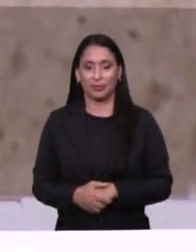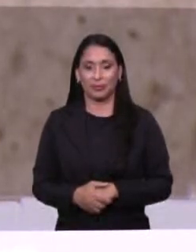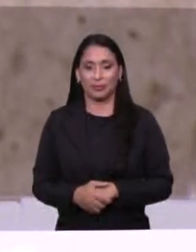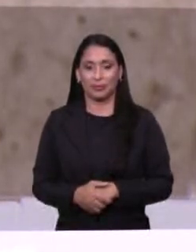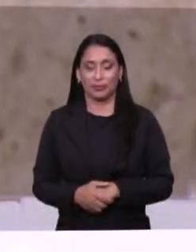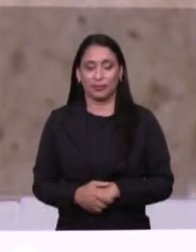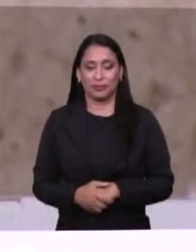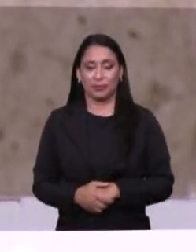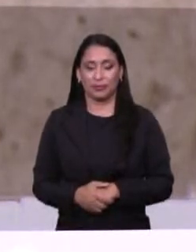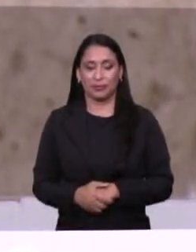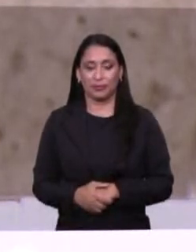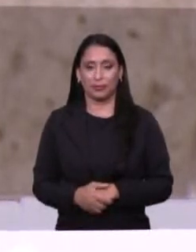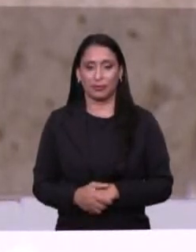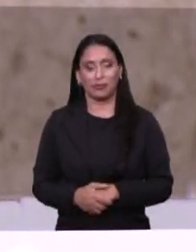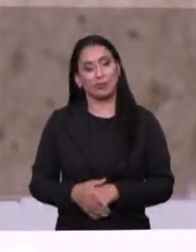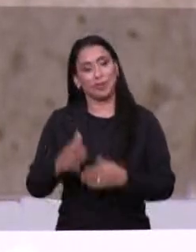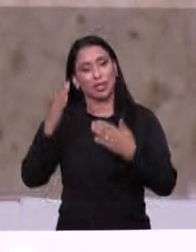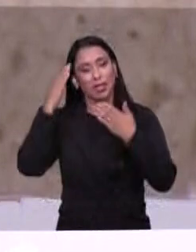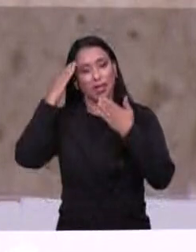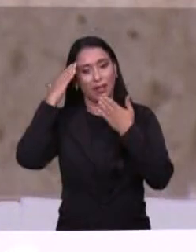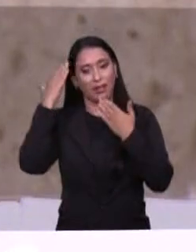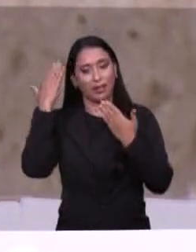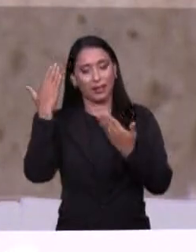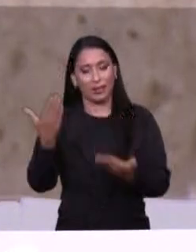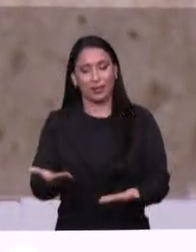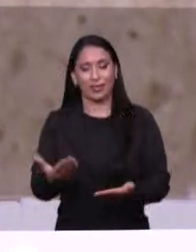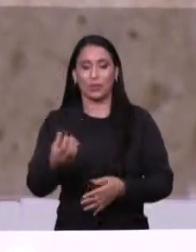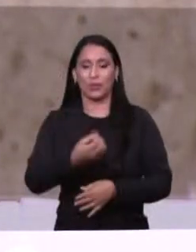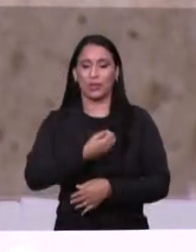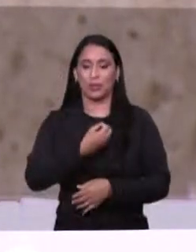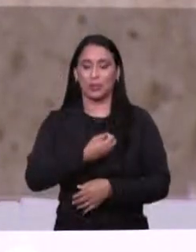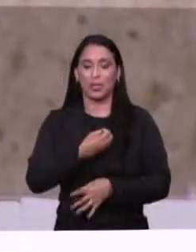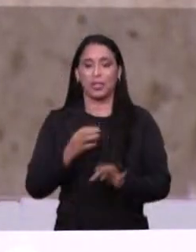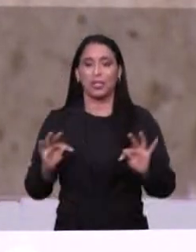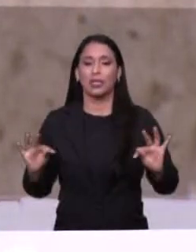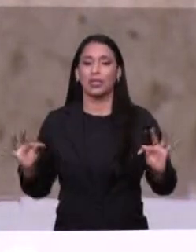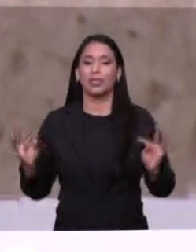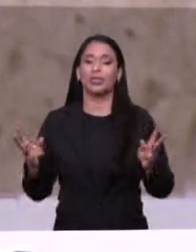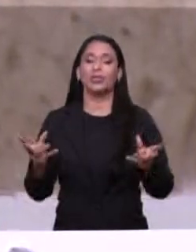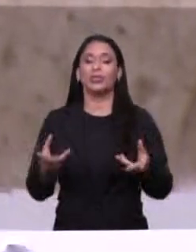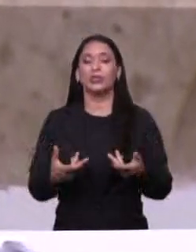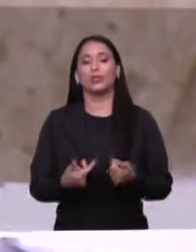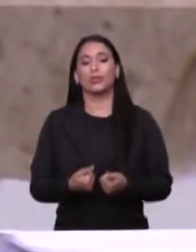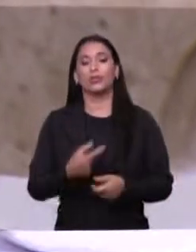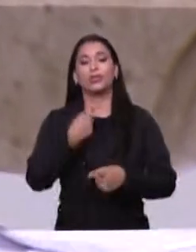Então, só me resta agora agradecer a presença de todos,